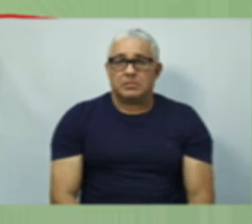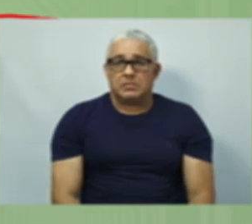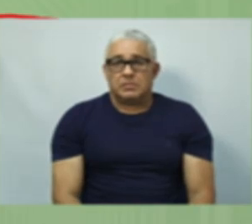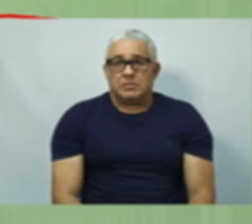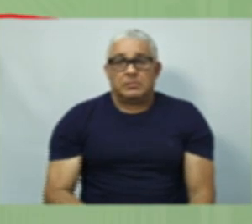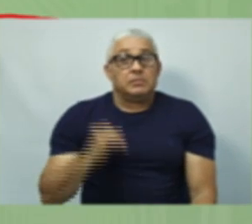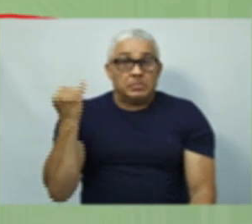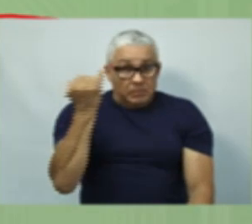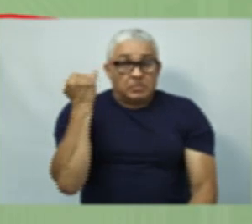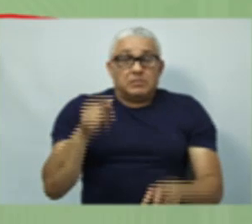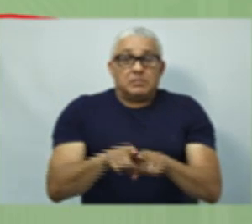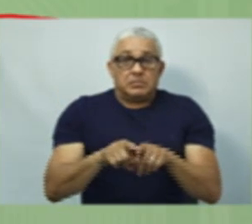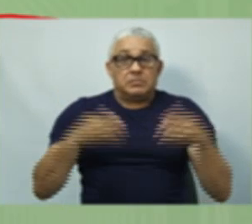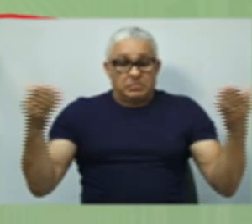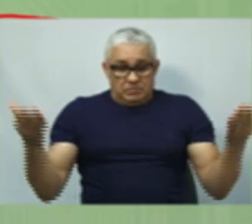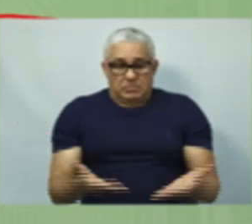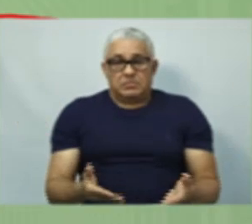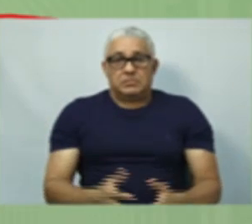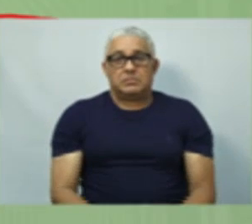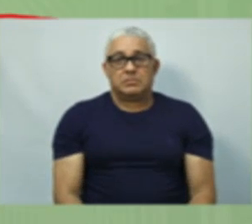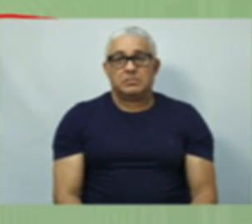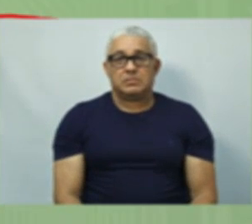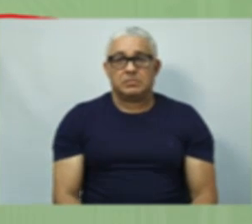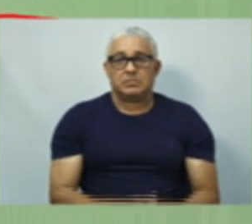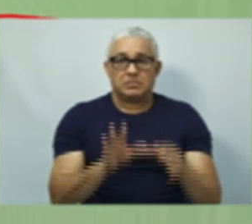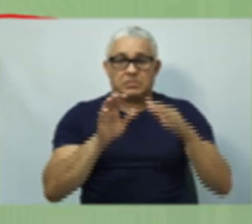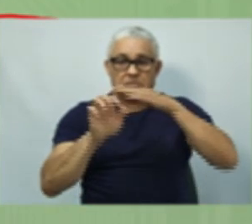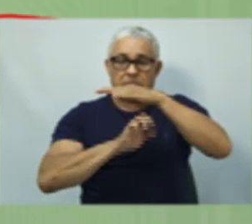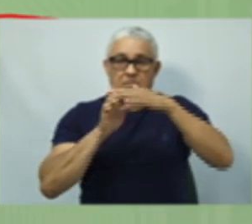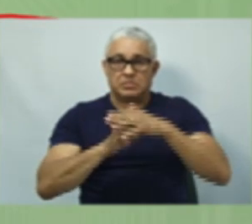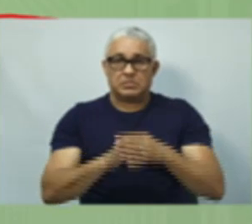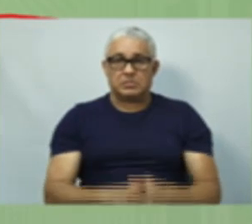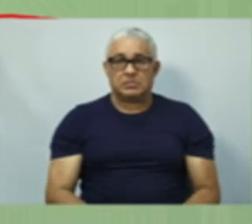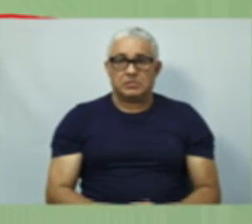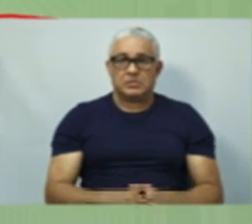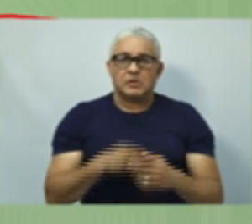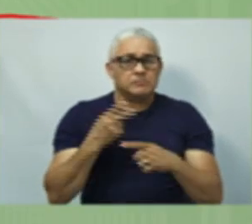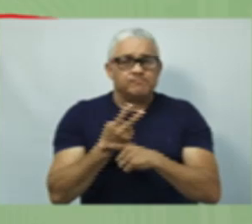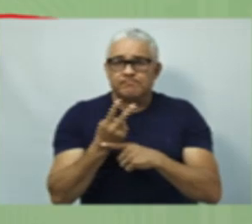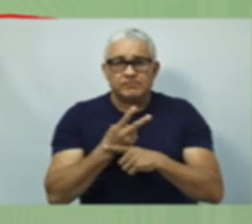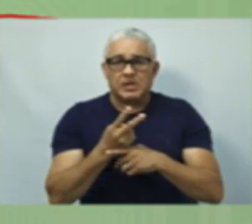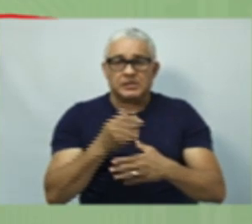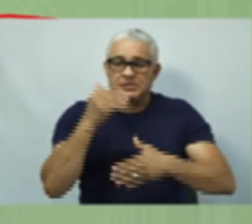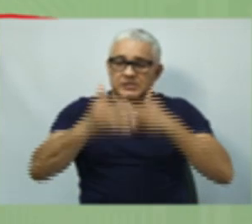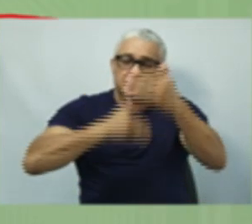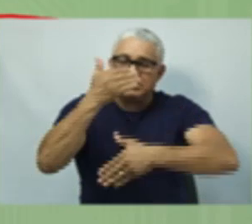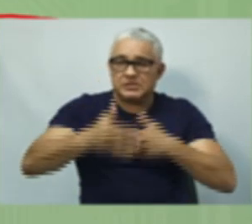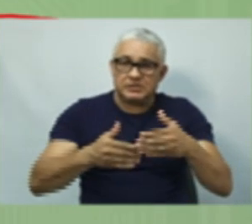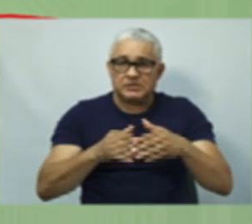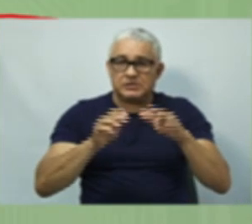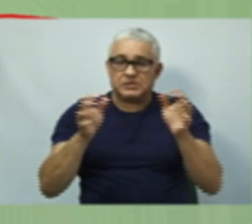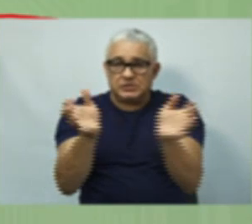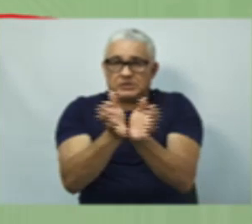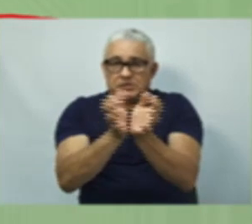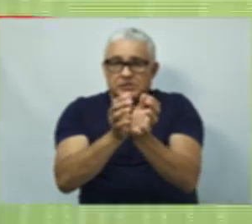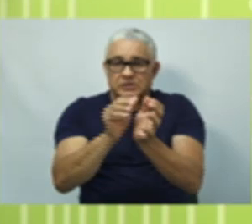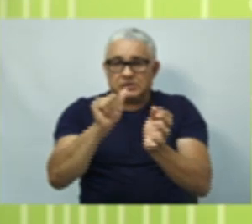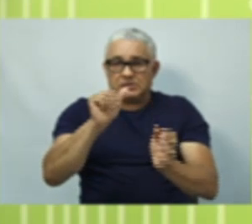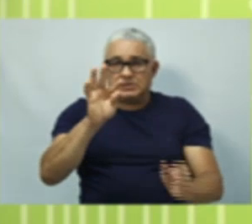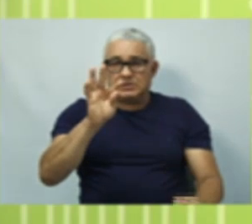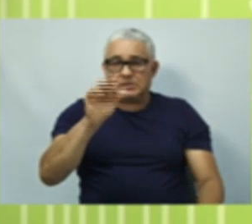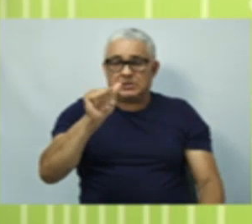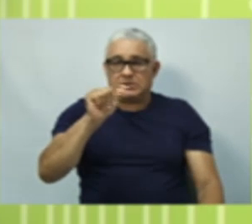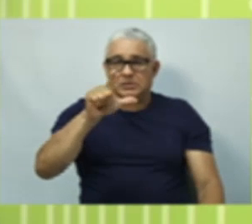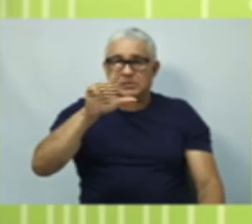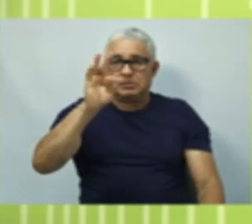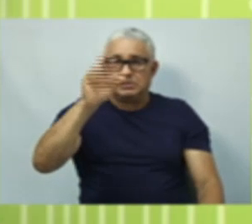É importante que hoje as organizações busquem desenvolver equipes de alta performance, porque elas vão